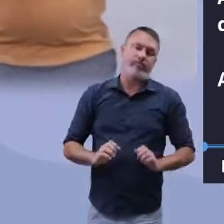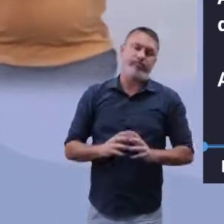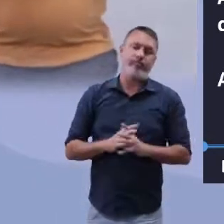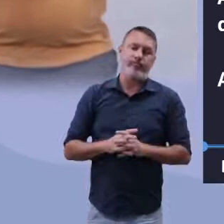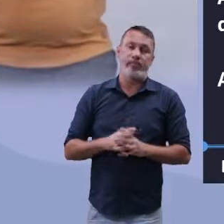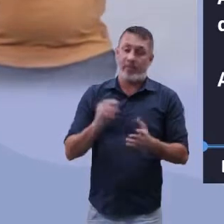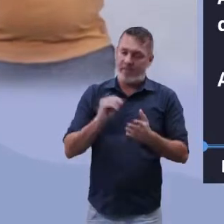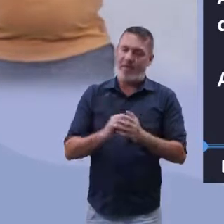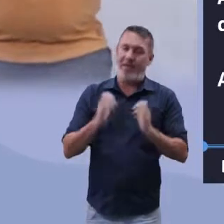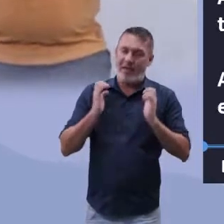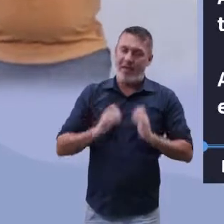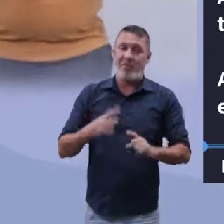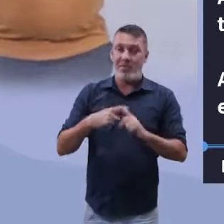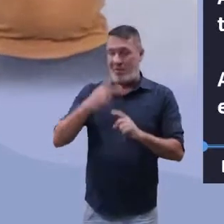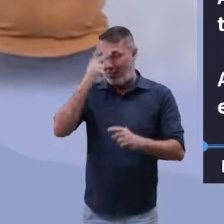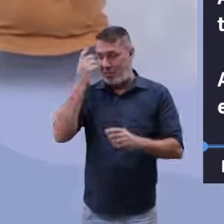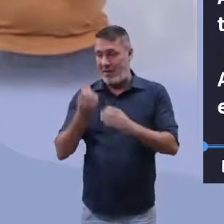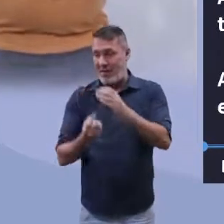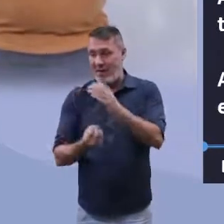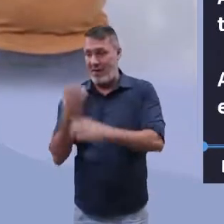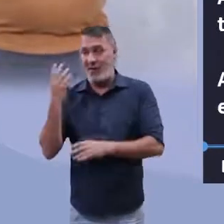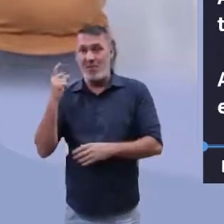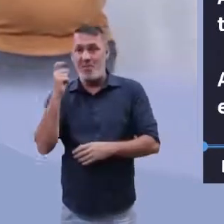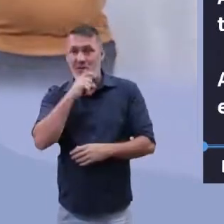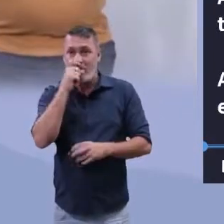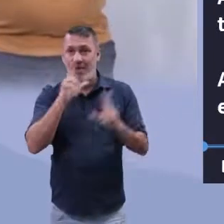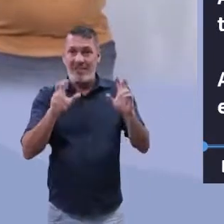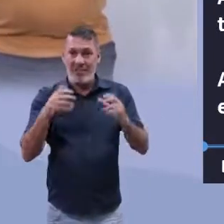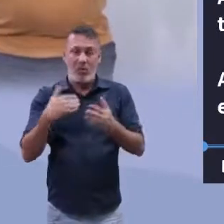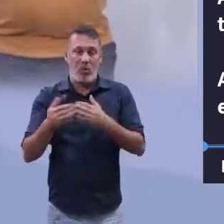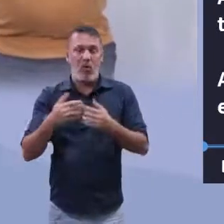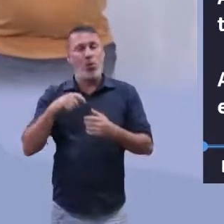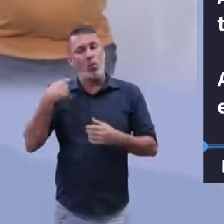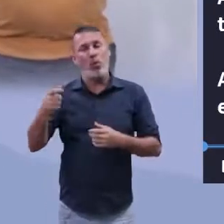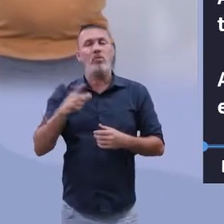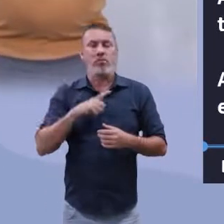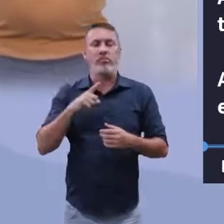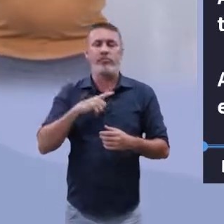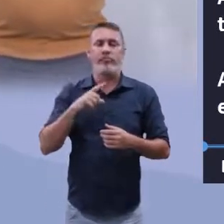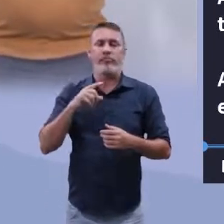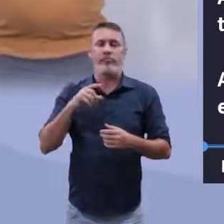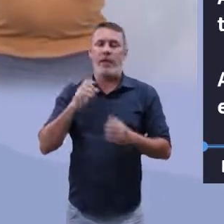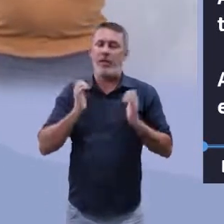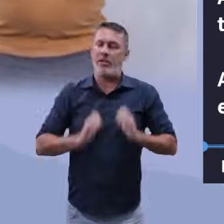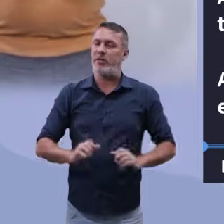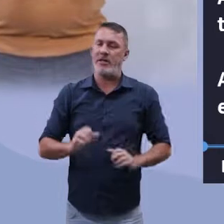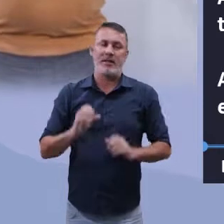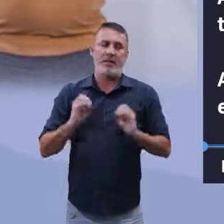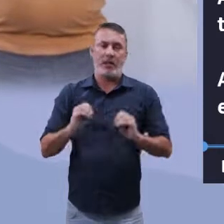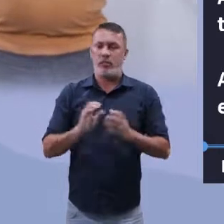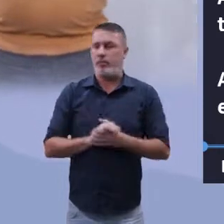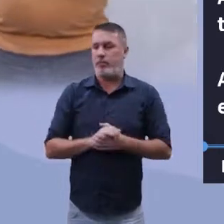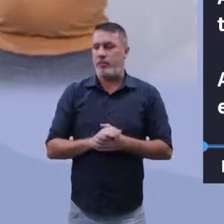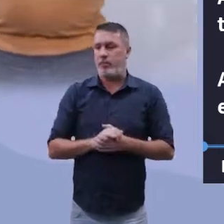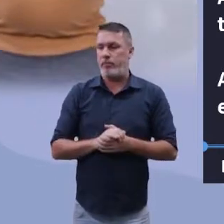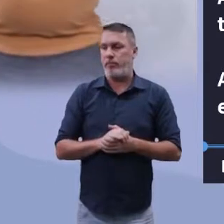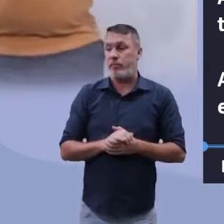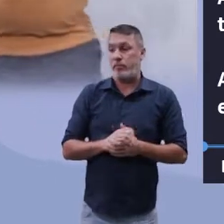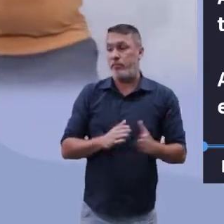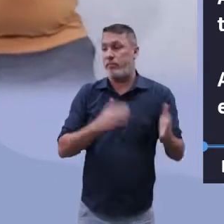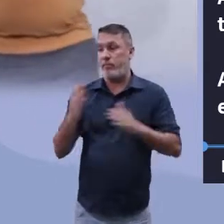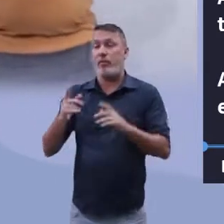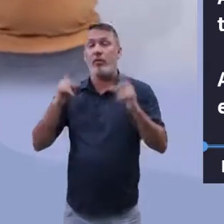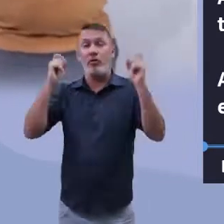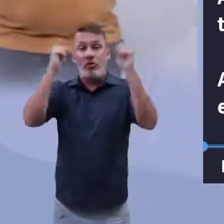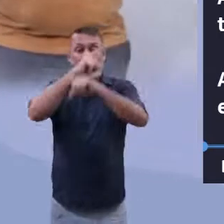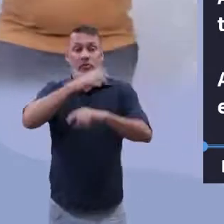de ética. Uma pessoa que cria uma inverdade sobre qualquer assunto, sobretudo, falta ali ética. A